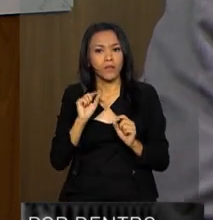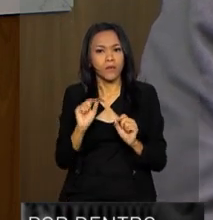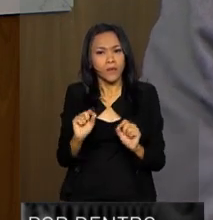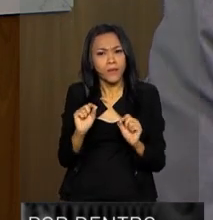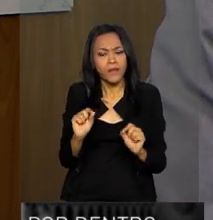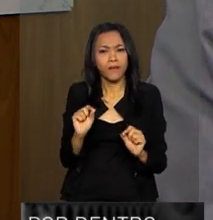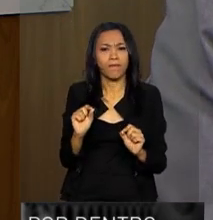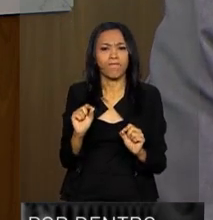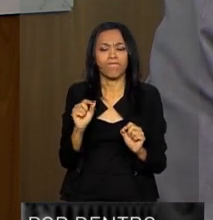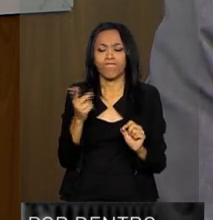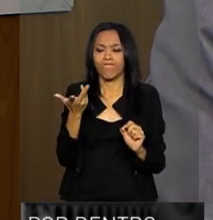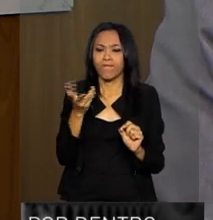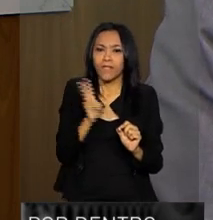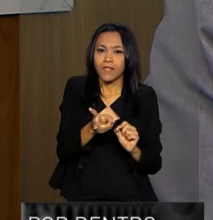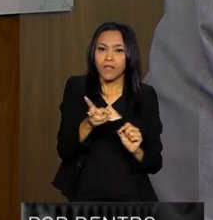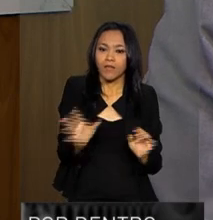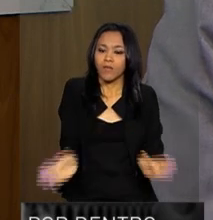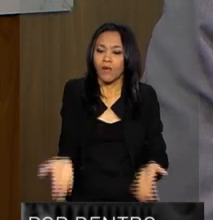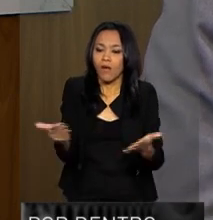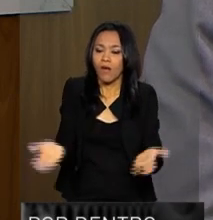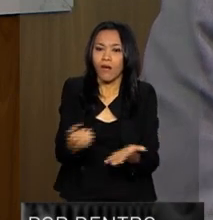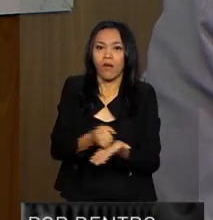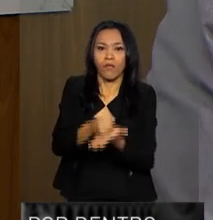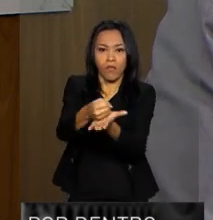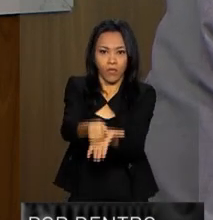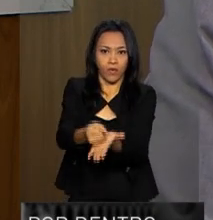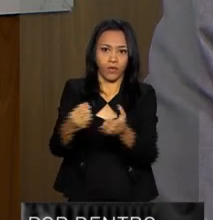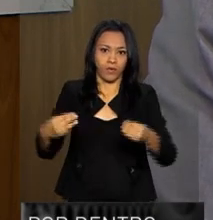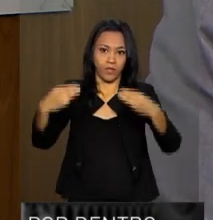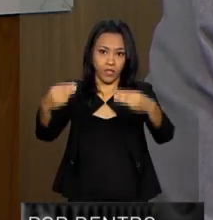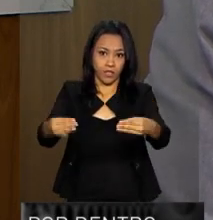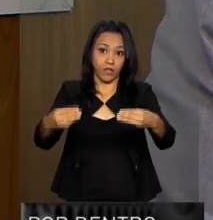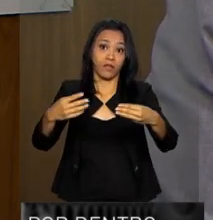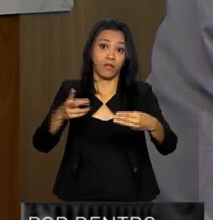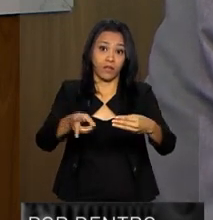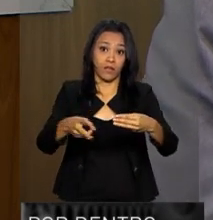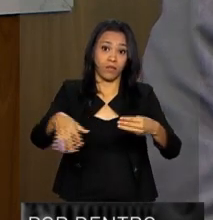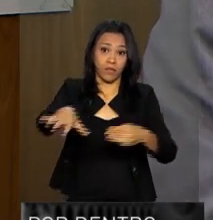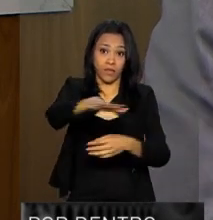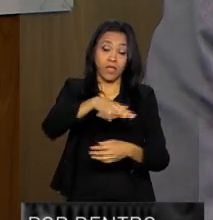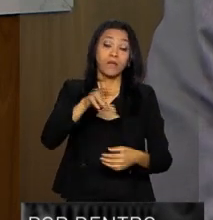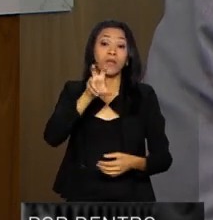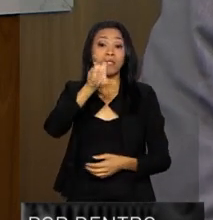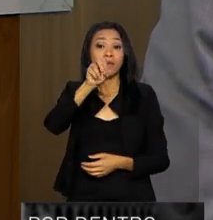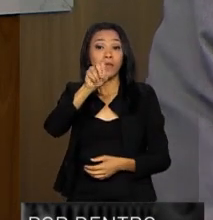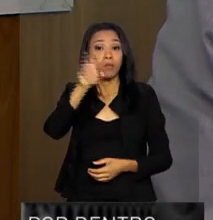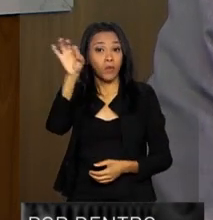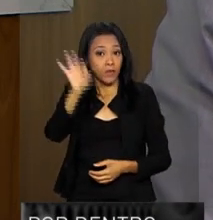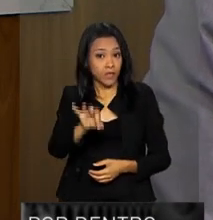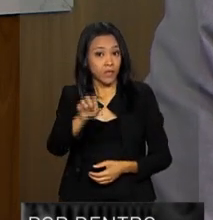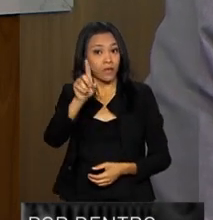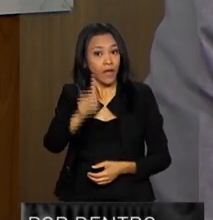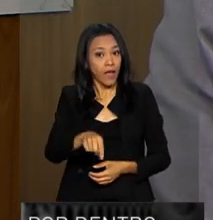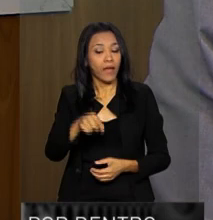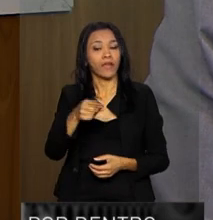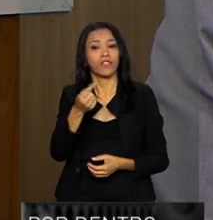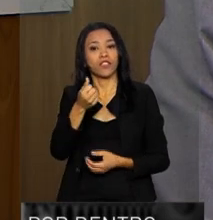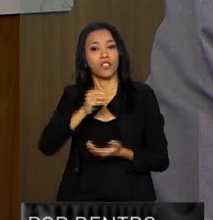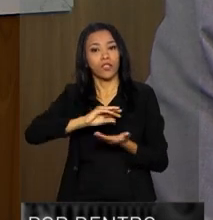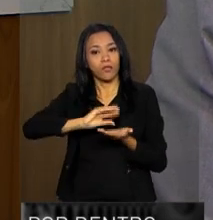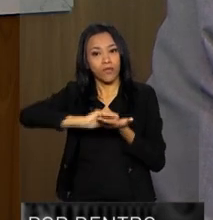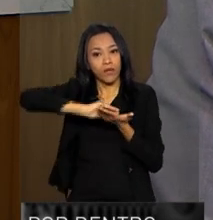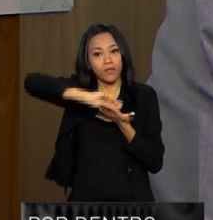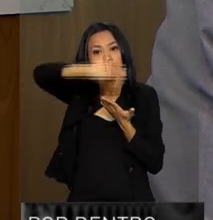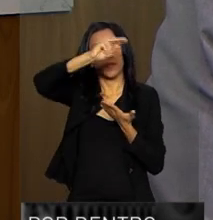respeito ao fomento direto do ministério cerca de 50% desses recursos são aplicados nas regiões norte nordeste